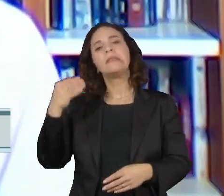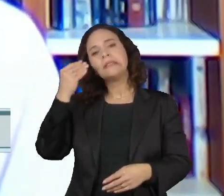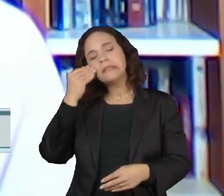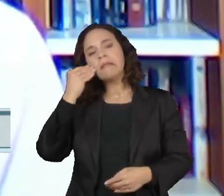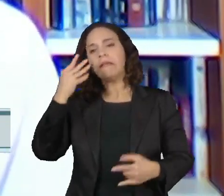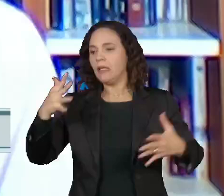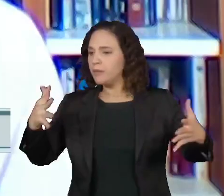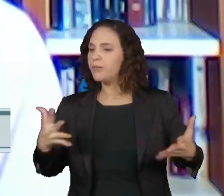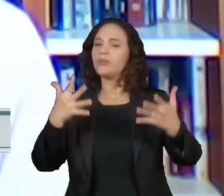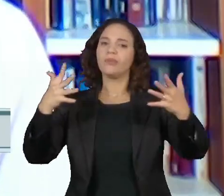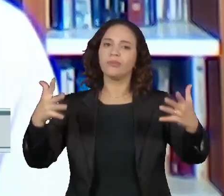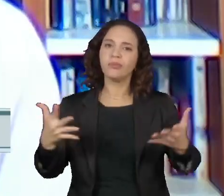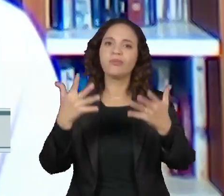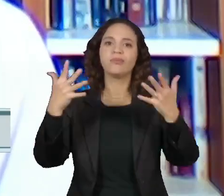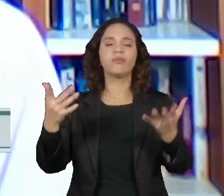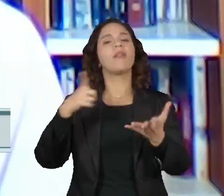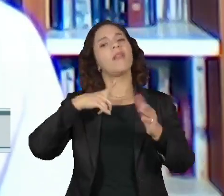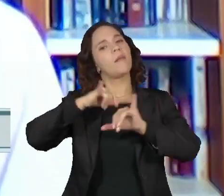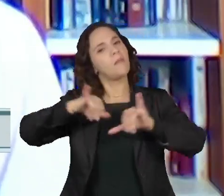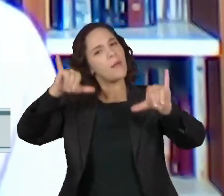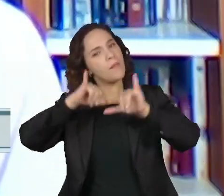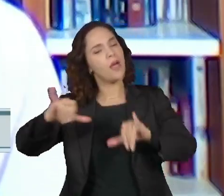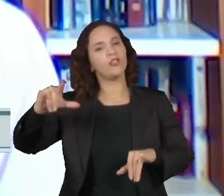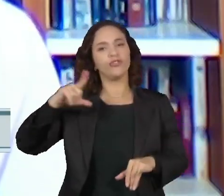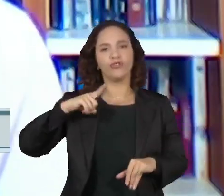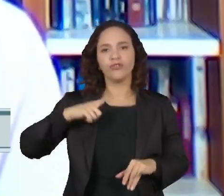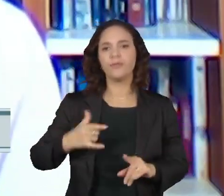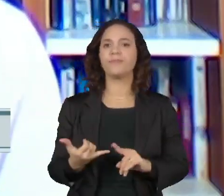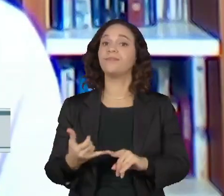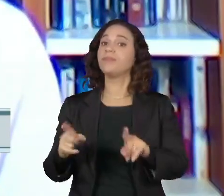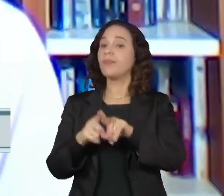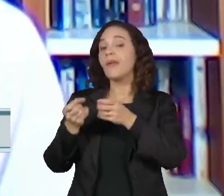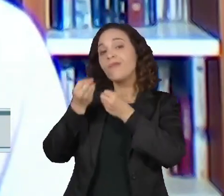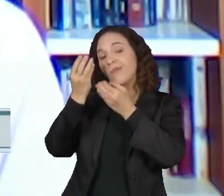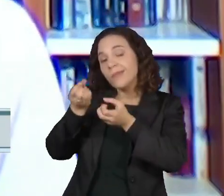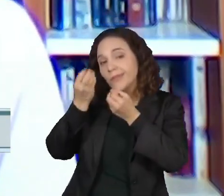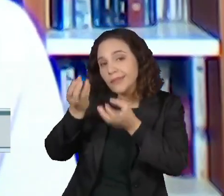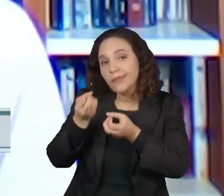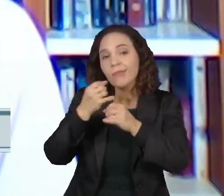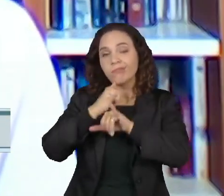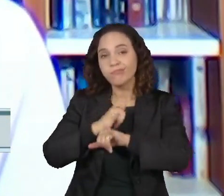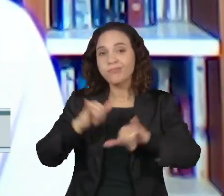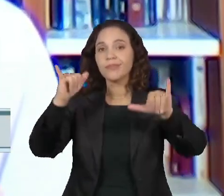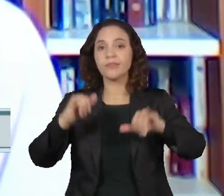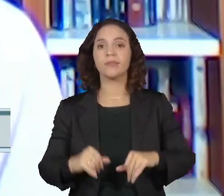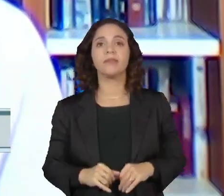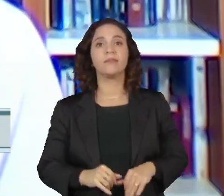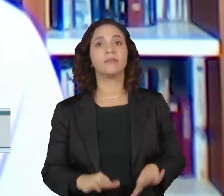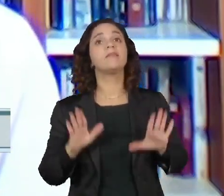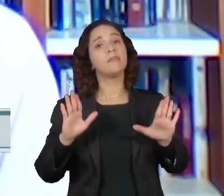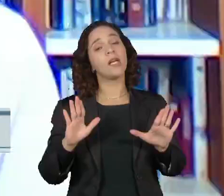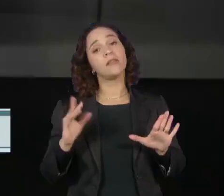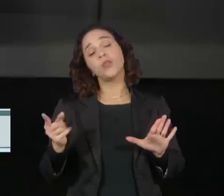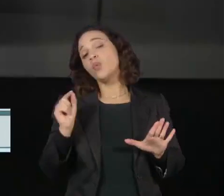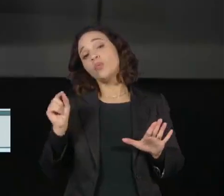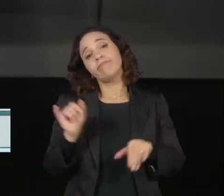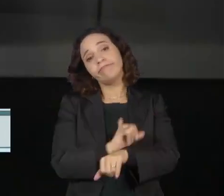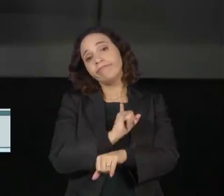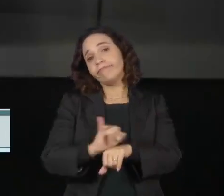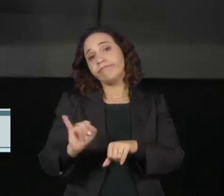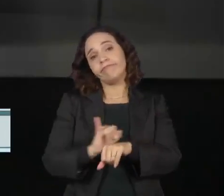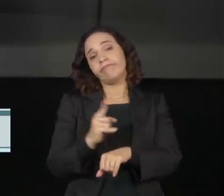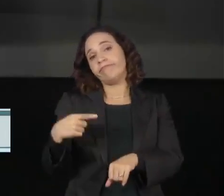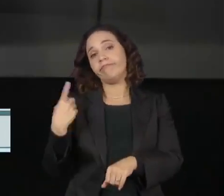para isso, então estão tendo as campanhas, estão tendo as informações, e na verdade é o que a gente tem, né? A gente